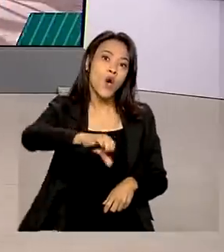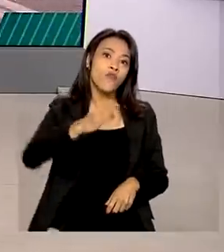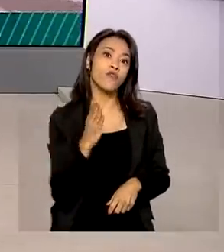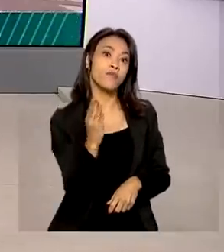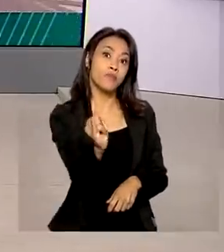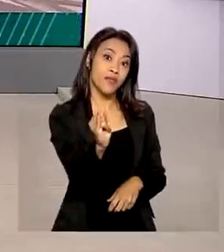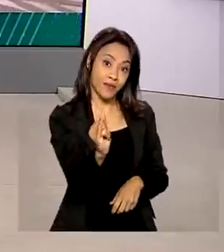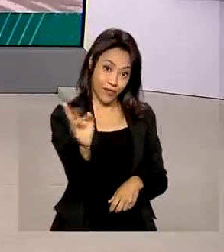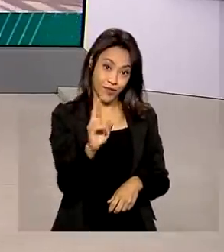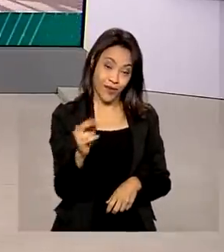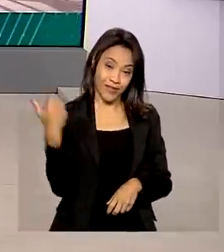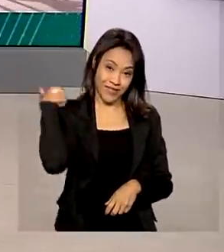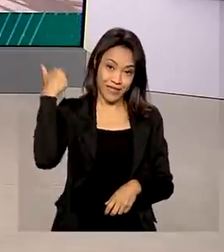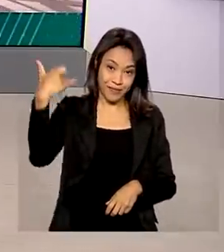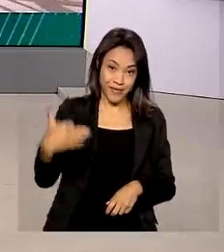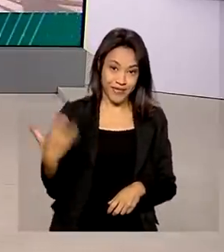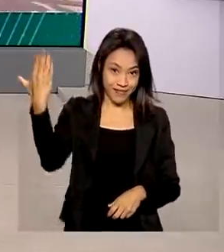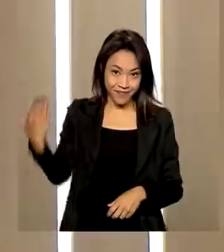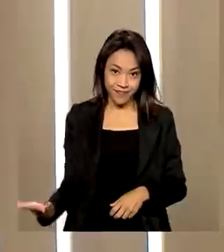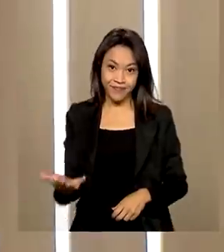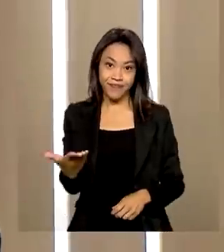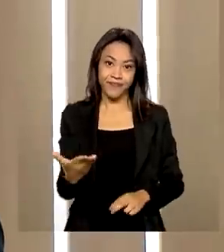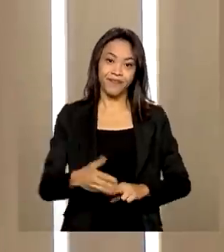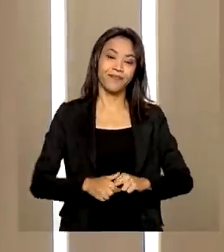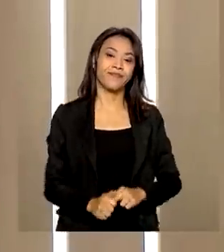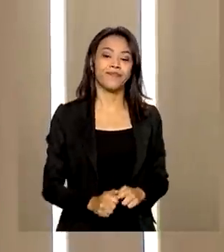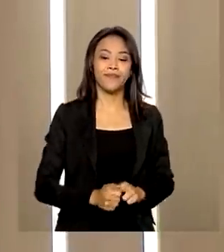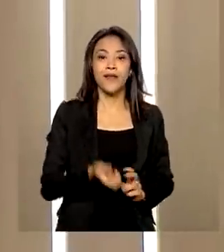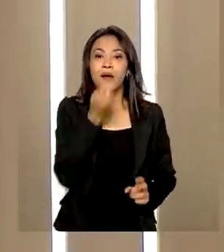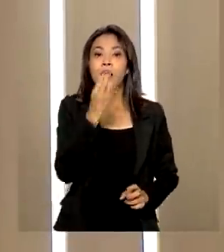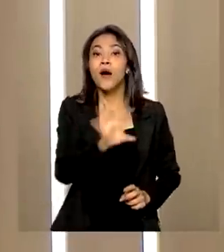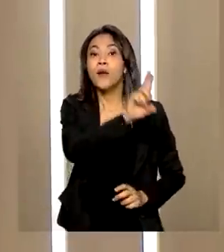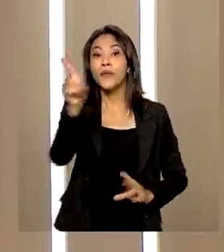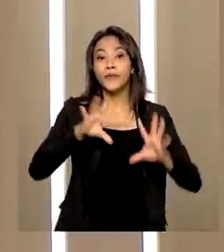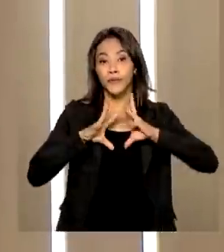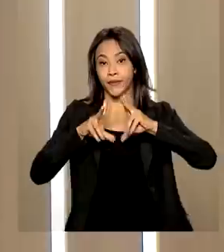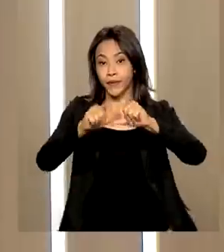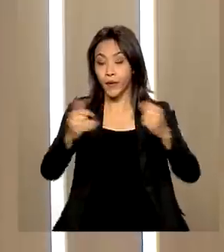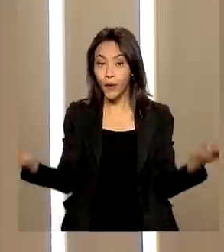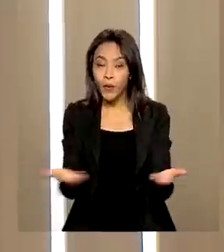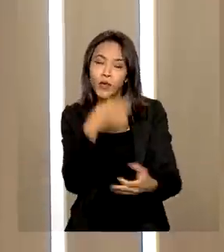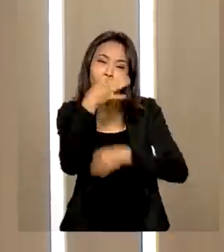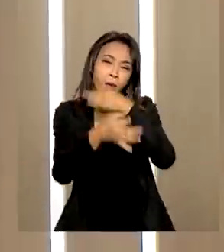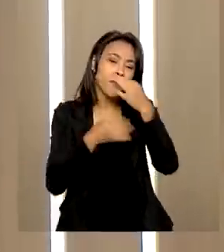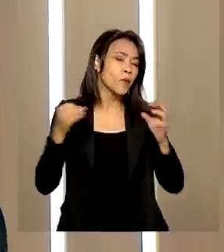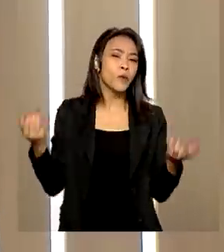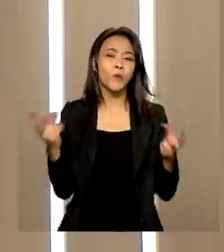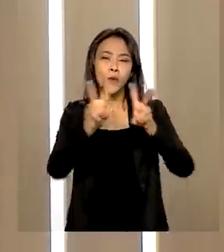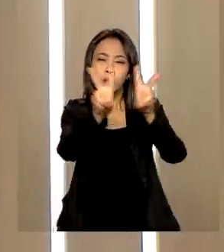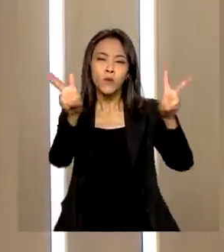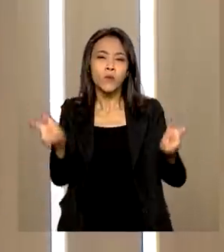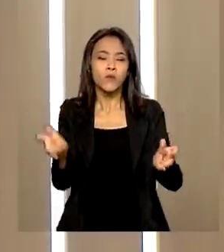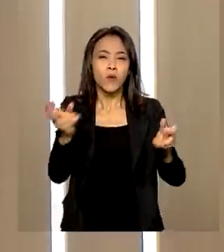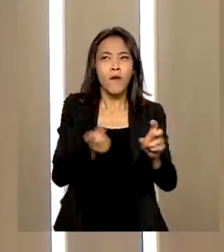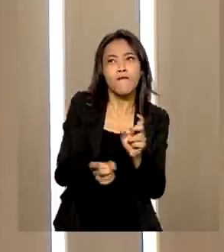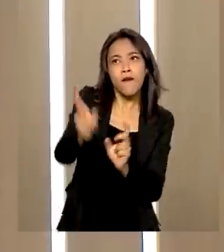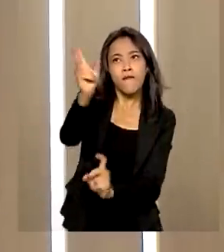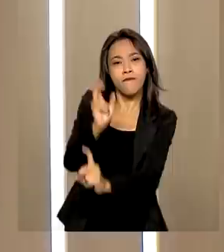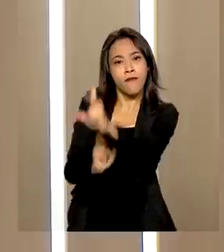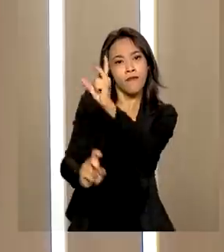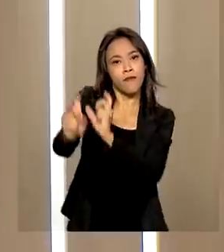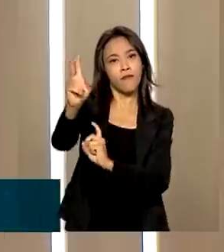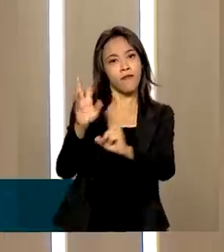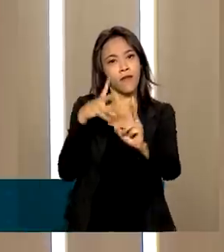de Dólares quem comenta é Ricardo Caldas Oi bom dia bom dia o nosso comentário de hoje se refere às exportações